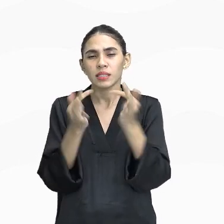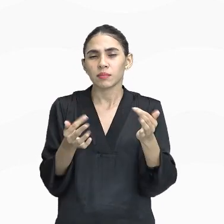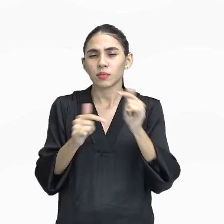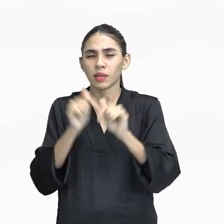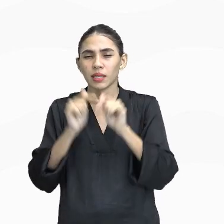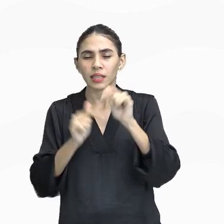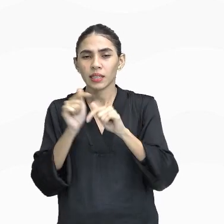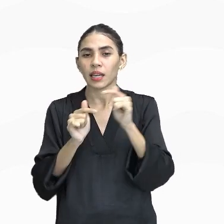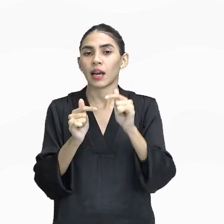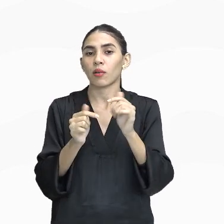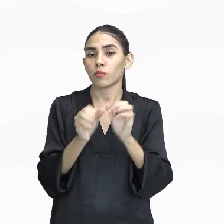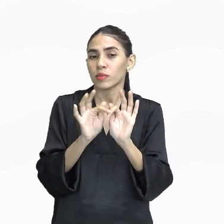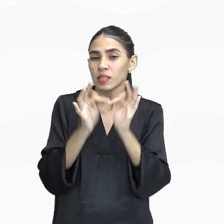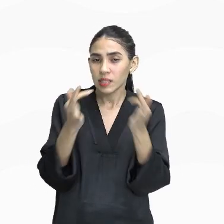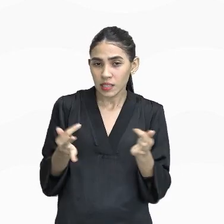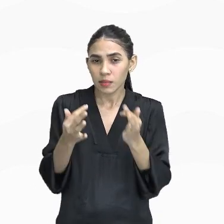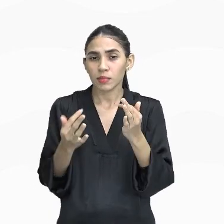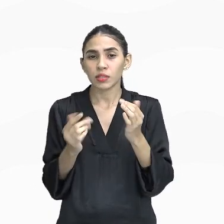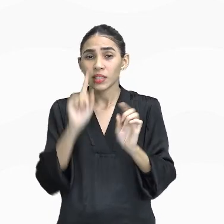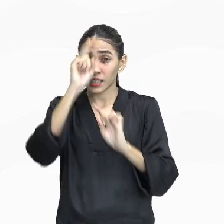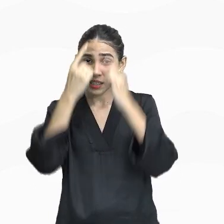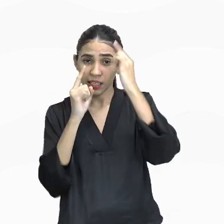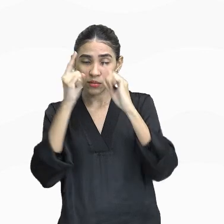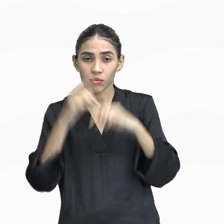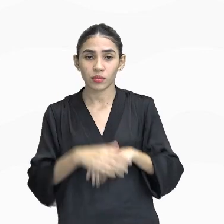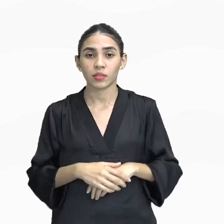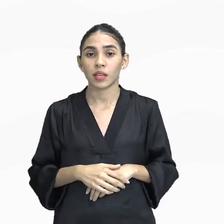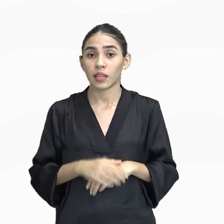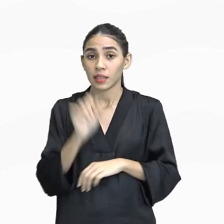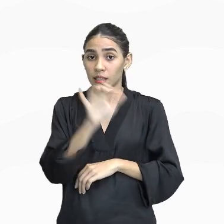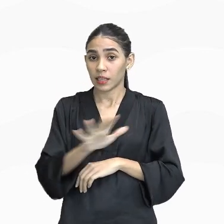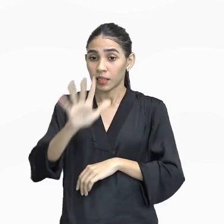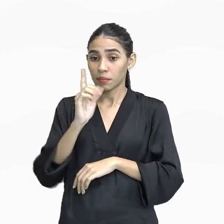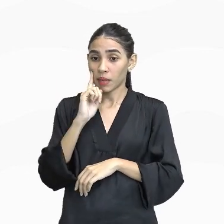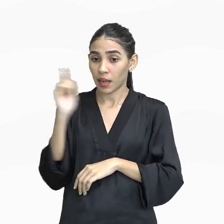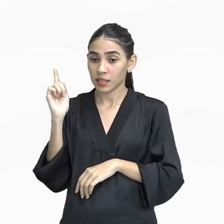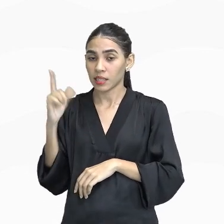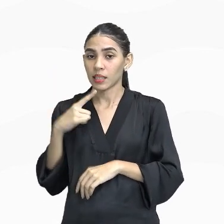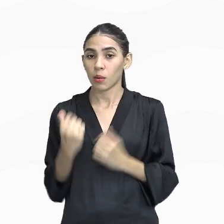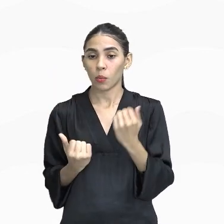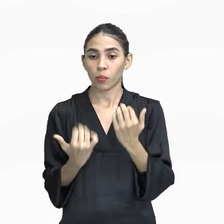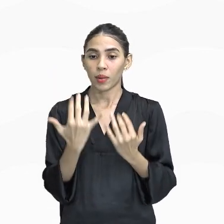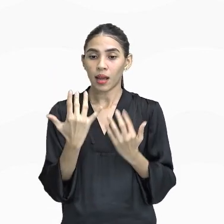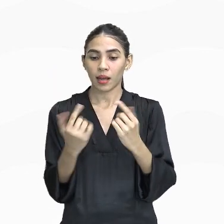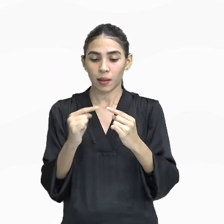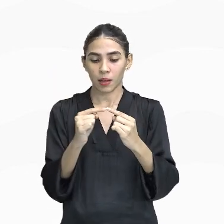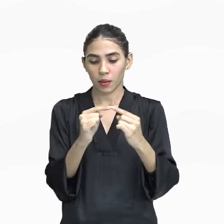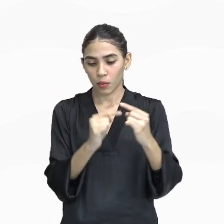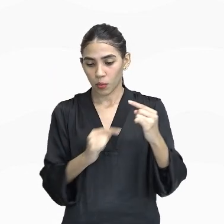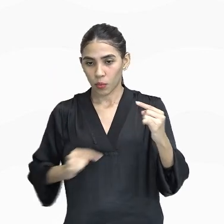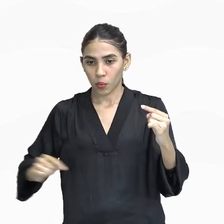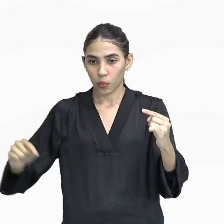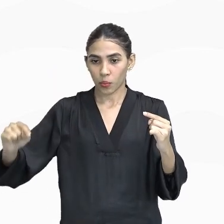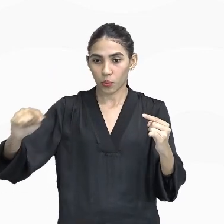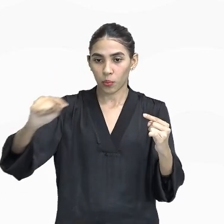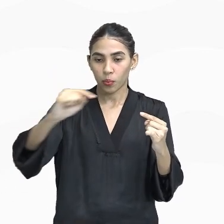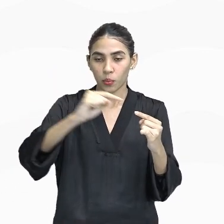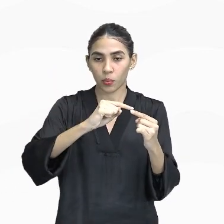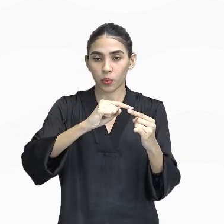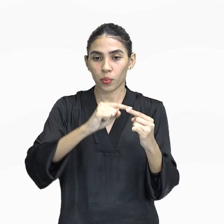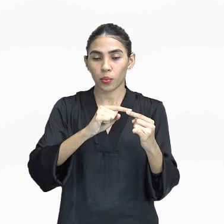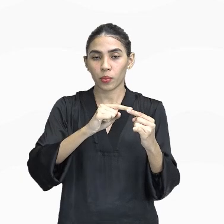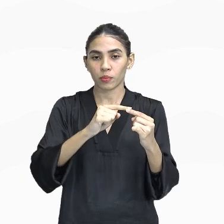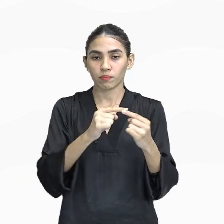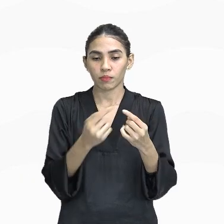essas simples inovações. Aqui a gente tem na imagem o forno, a gente tem ali um homem produzindo a